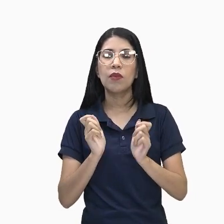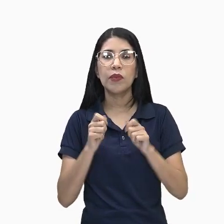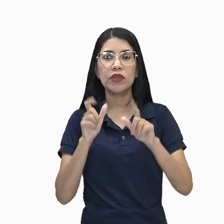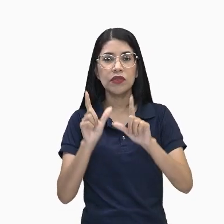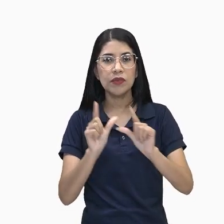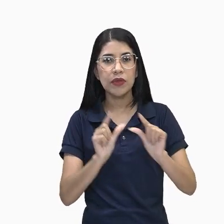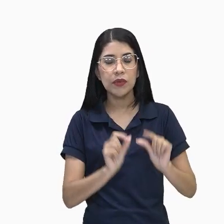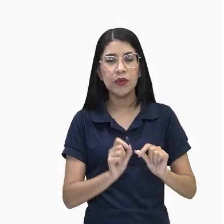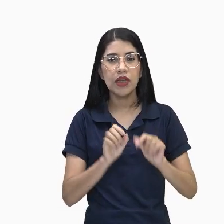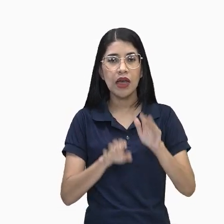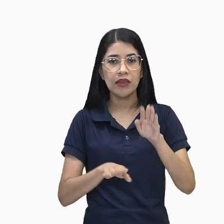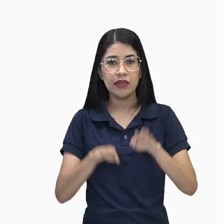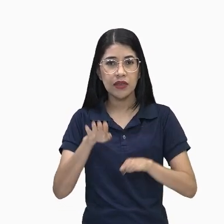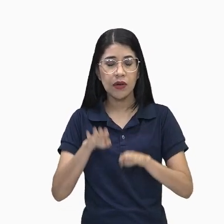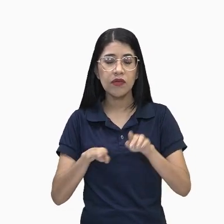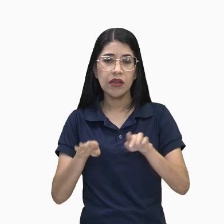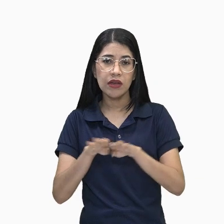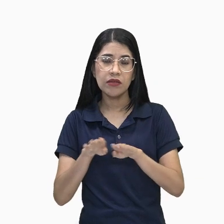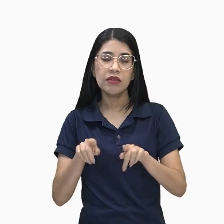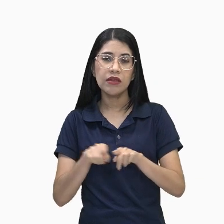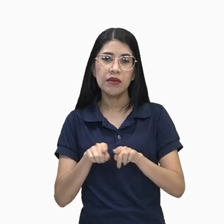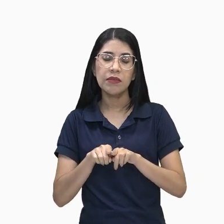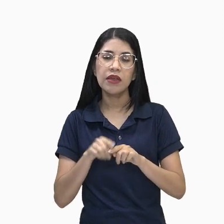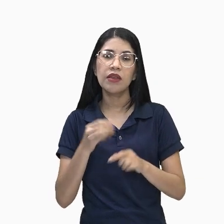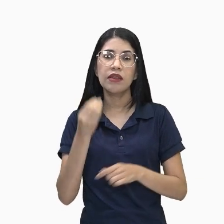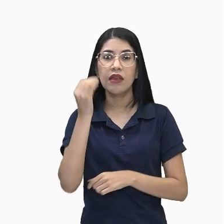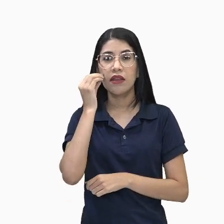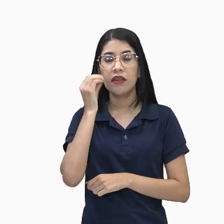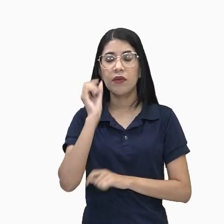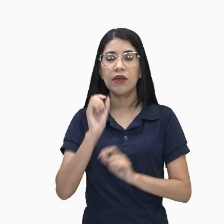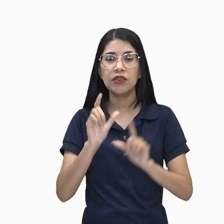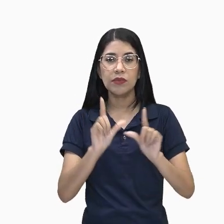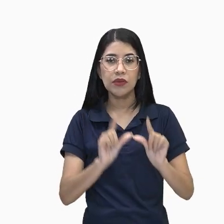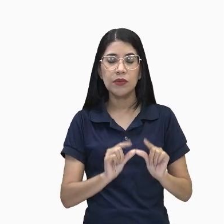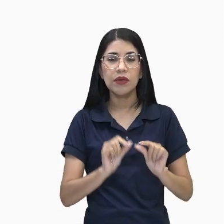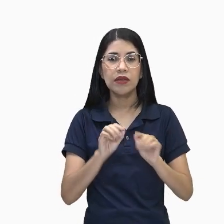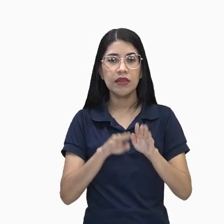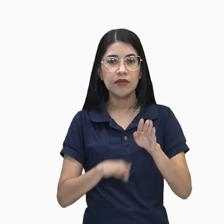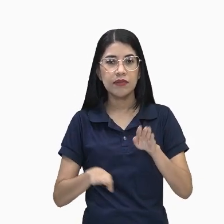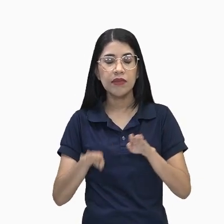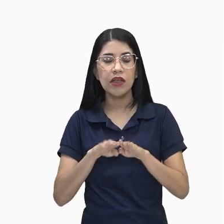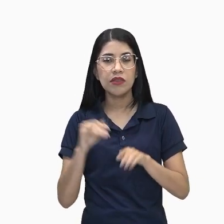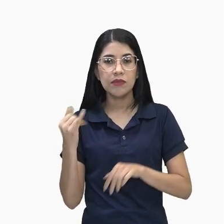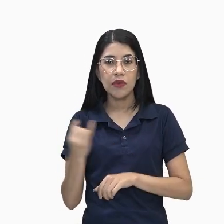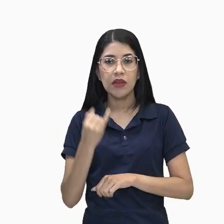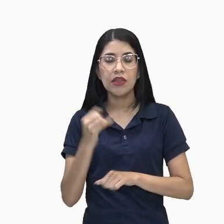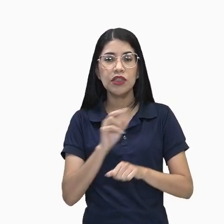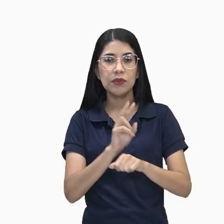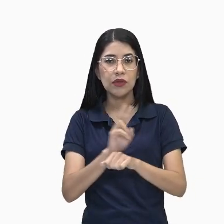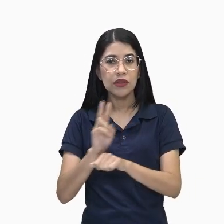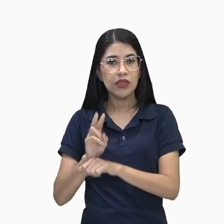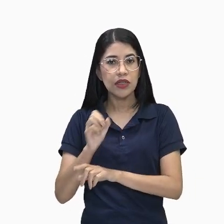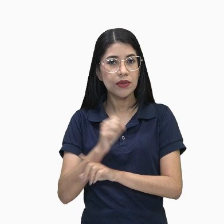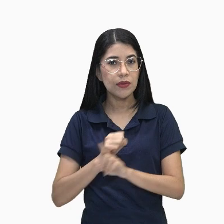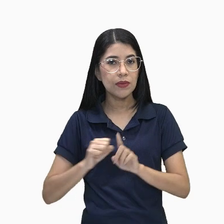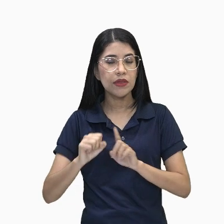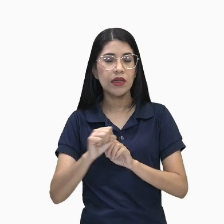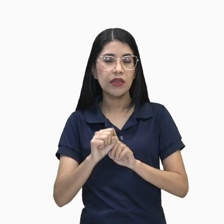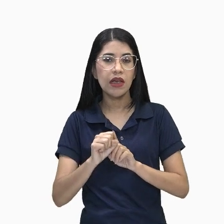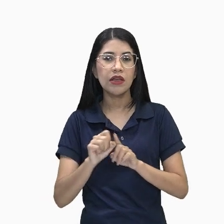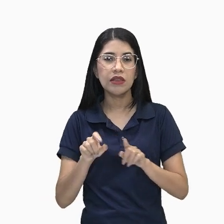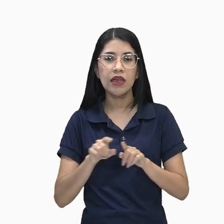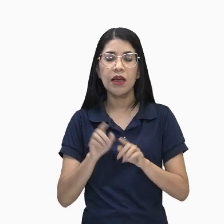das desigualdades, buscar diminuir as desigualdades, proteger a sociedade, proteger os